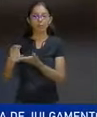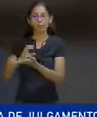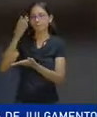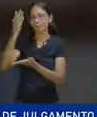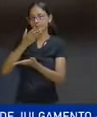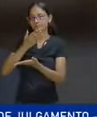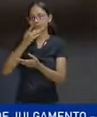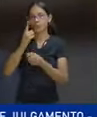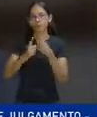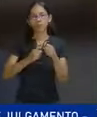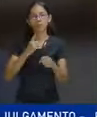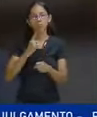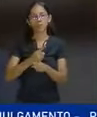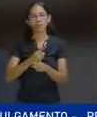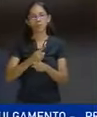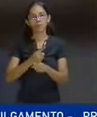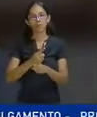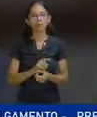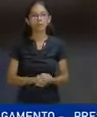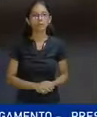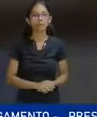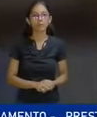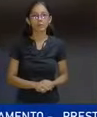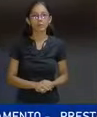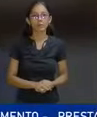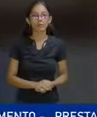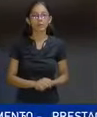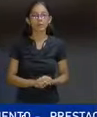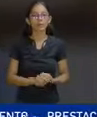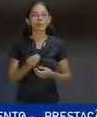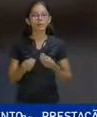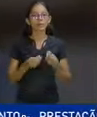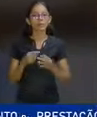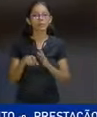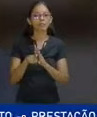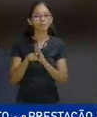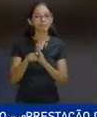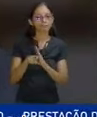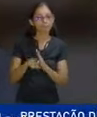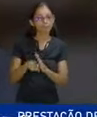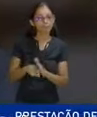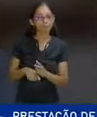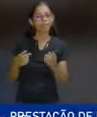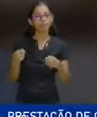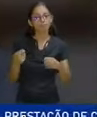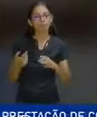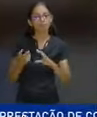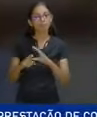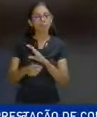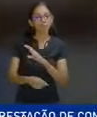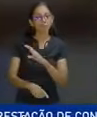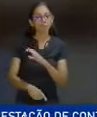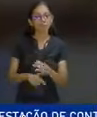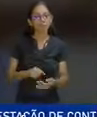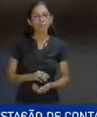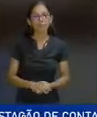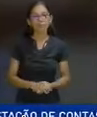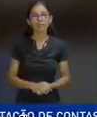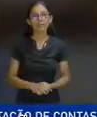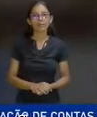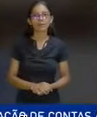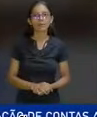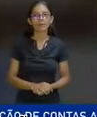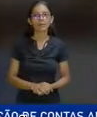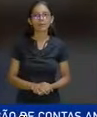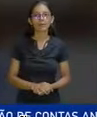anual, o que por si só demanda uma análise mais laboriosa do representante legal em relação à atuação de outros